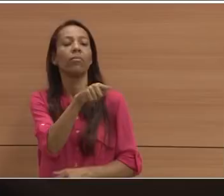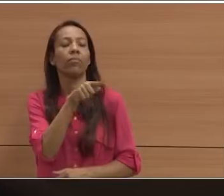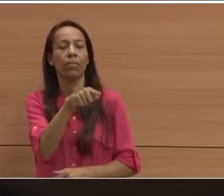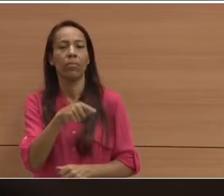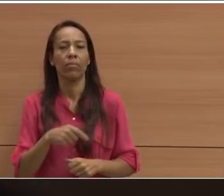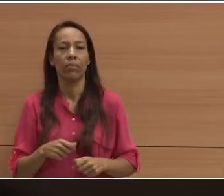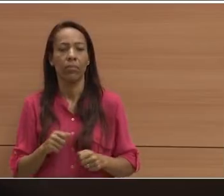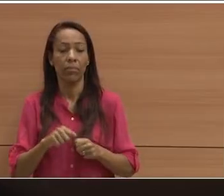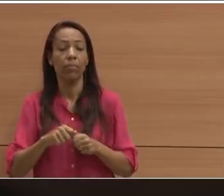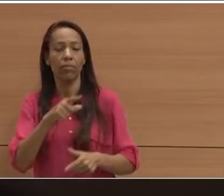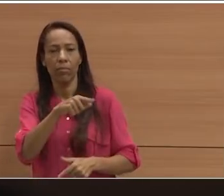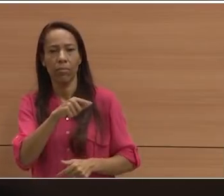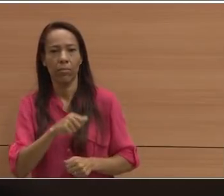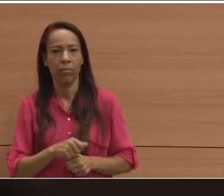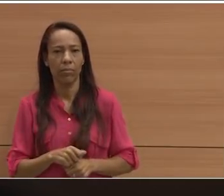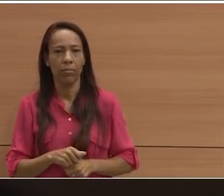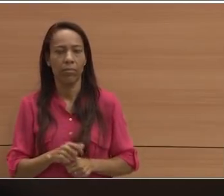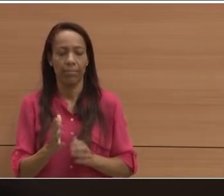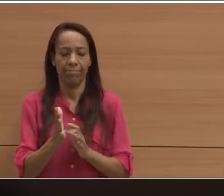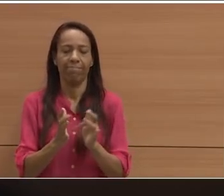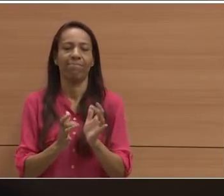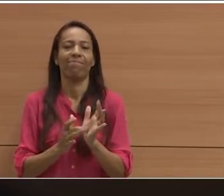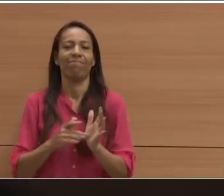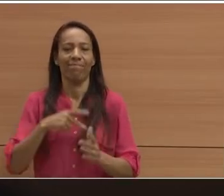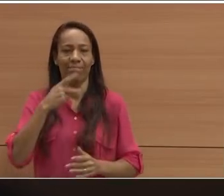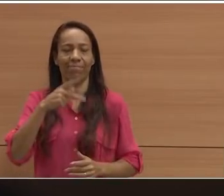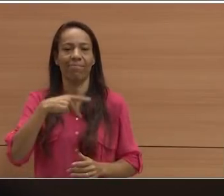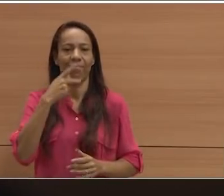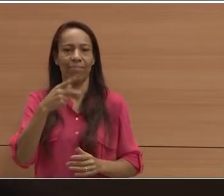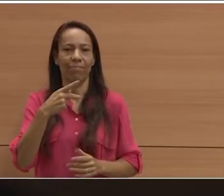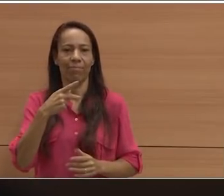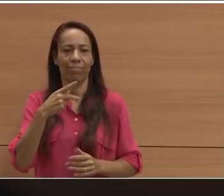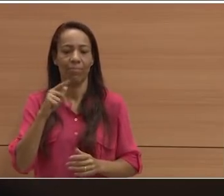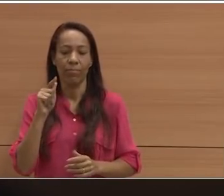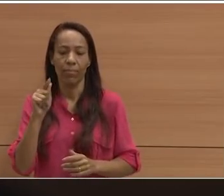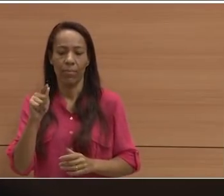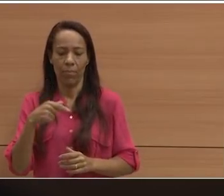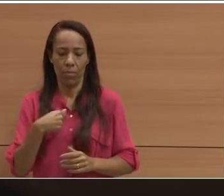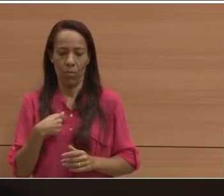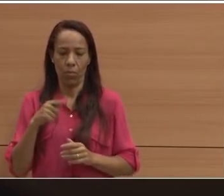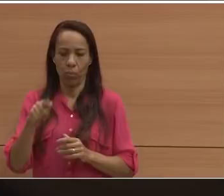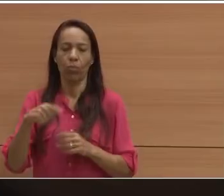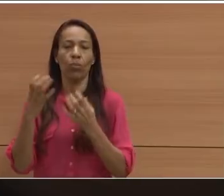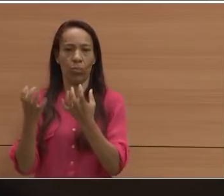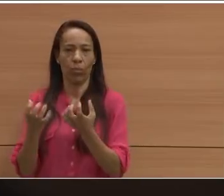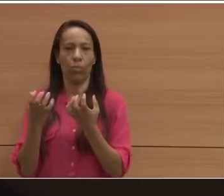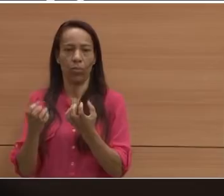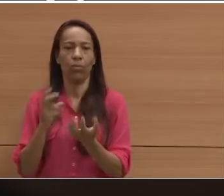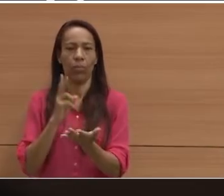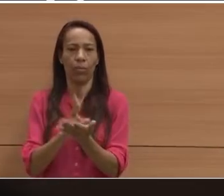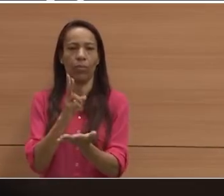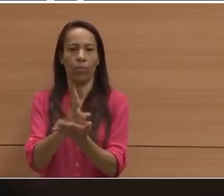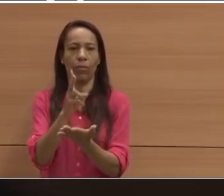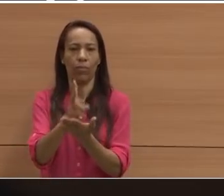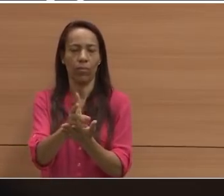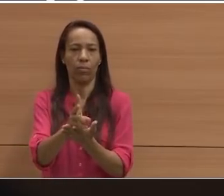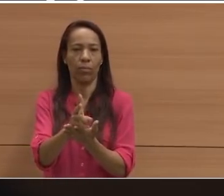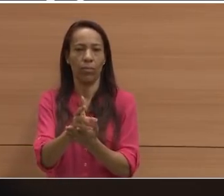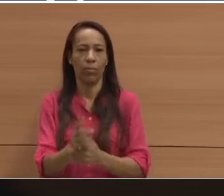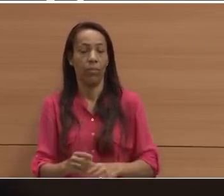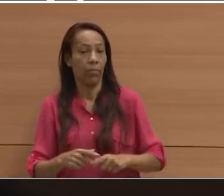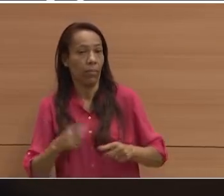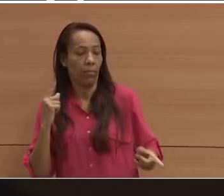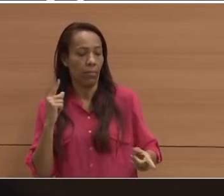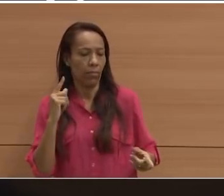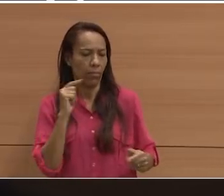te importa? Quanto a ti, segue-me. Então se tornou corrente entre os irmãos o